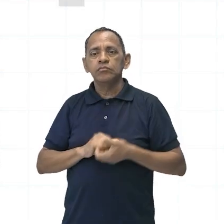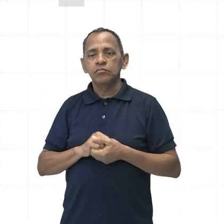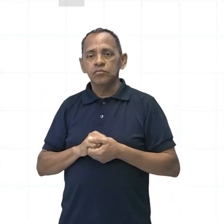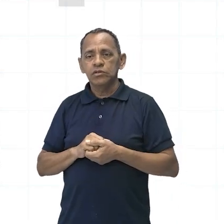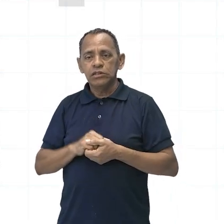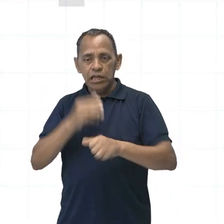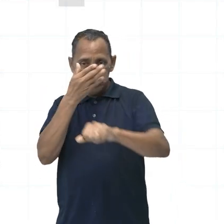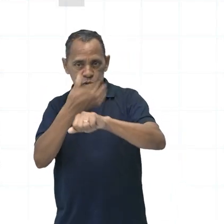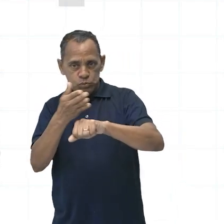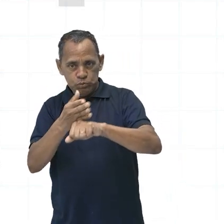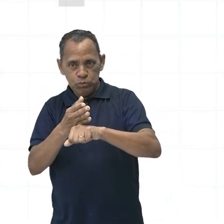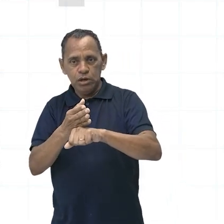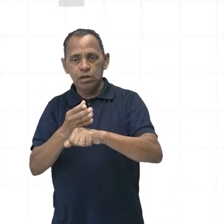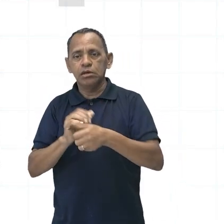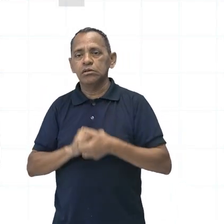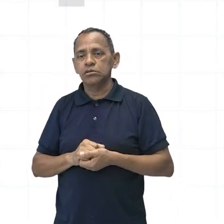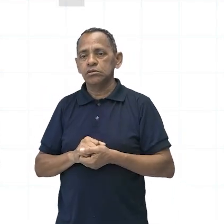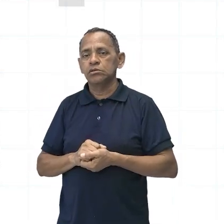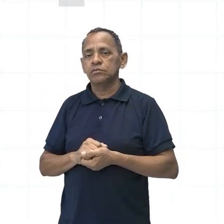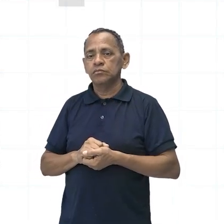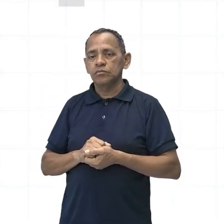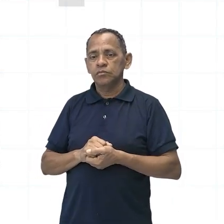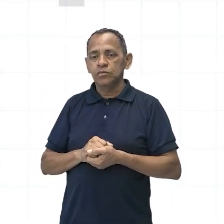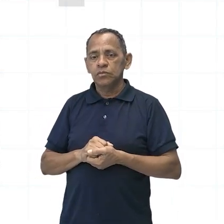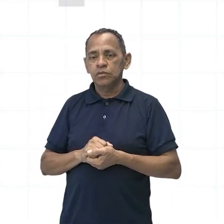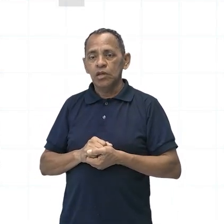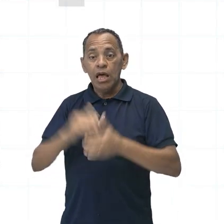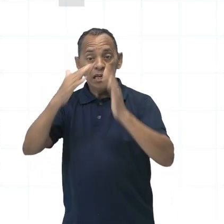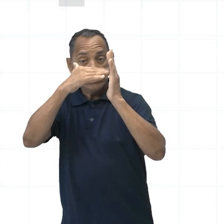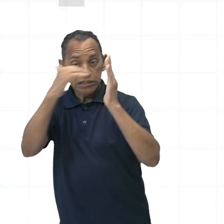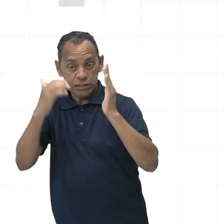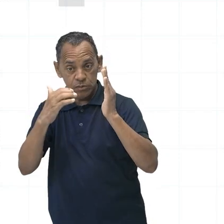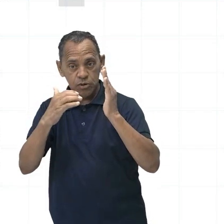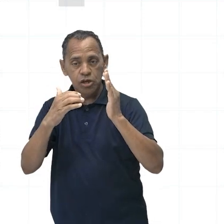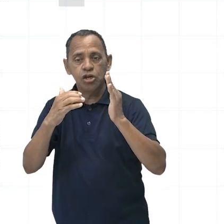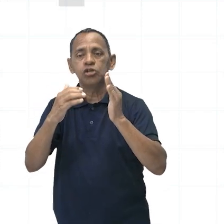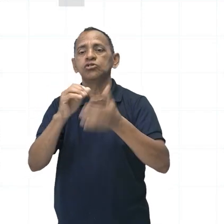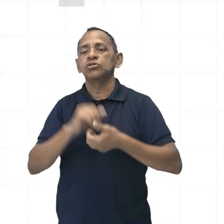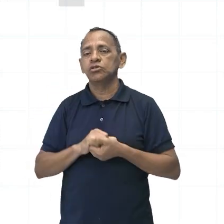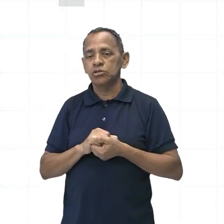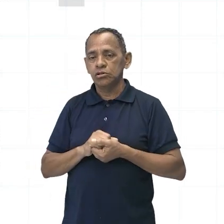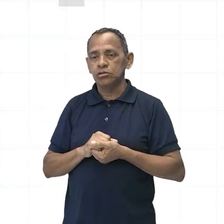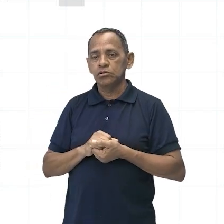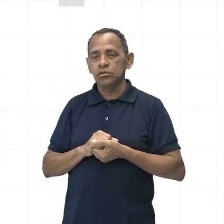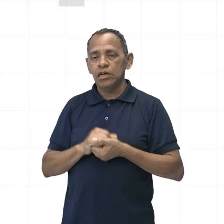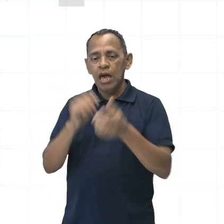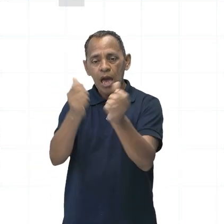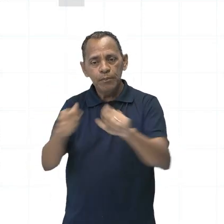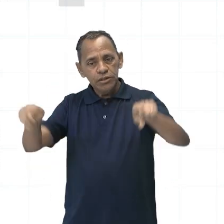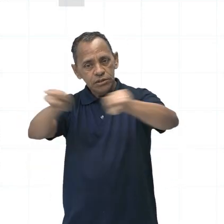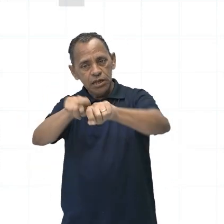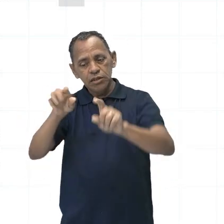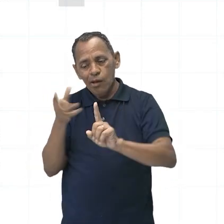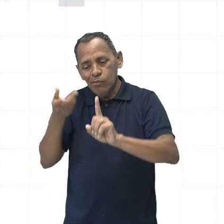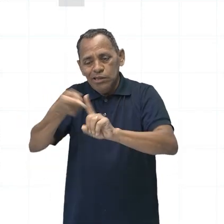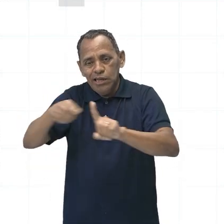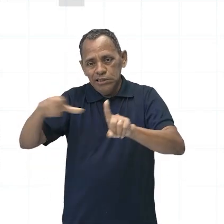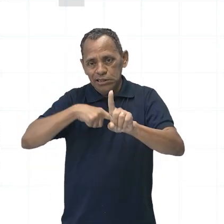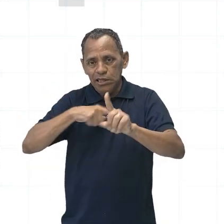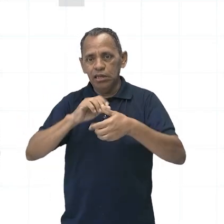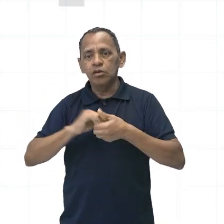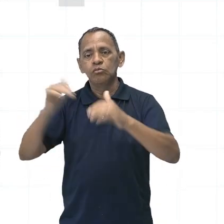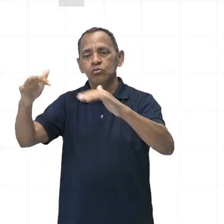ser simétricas e esteticamente harmoniosas, com foco em formas precisas e movimentos